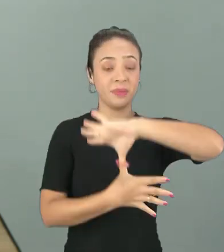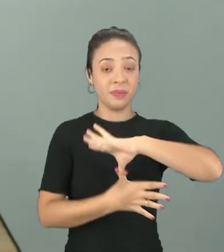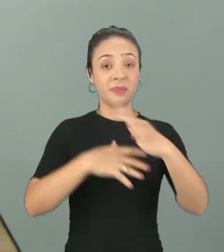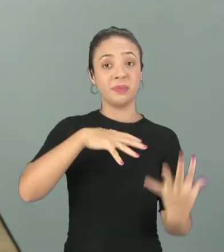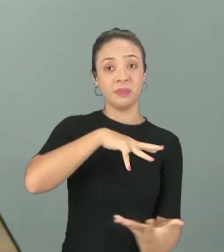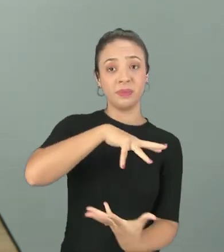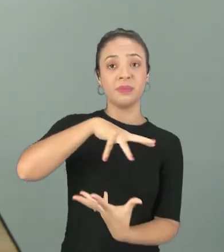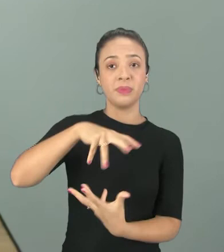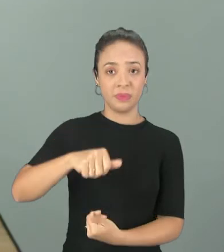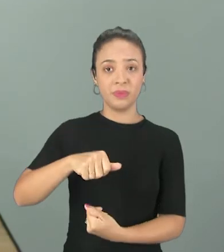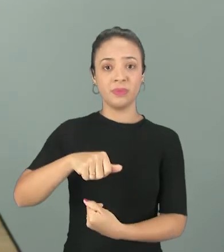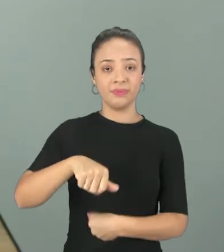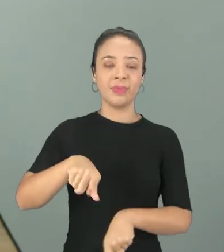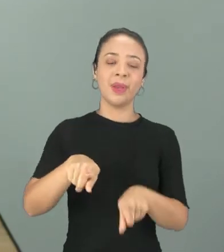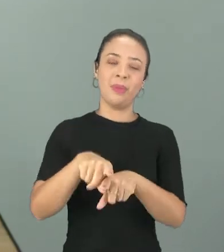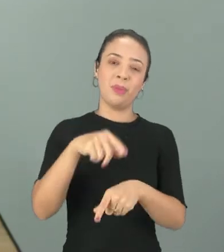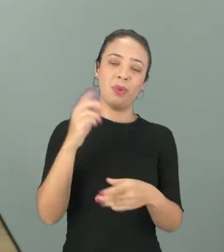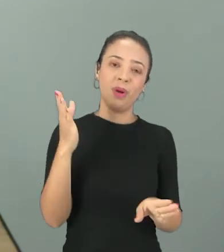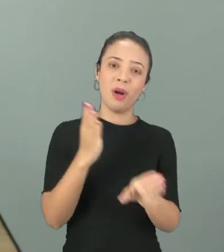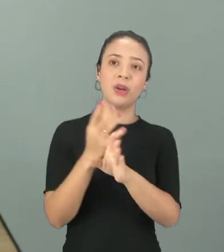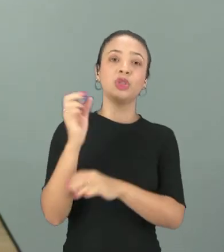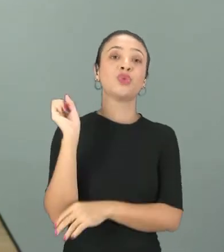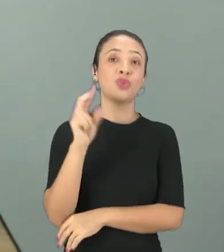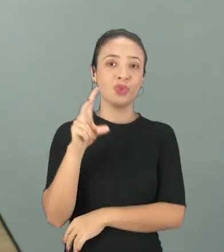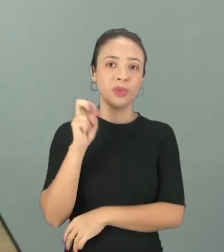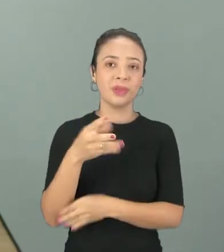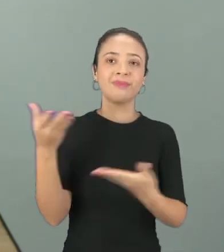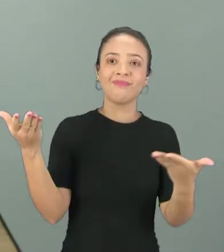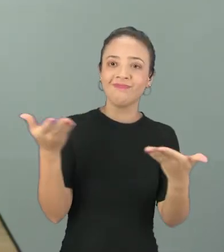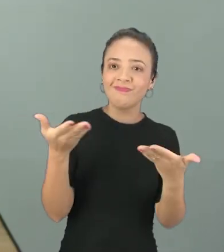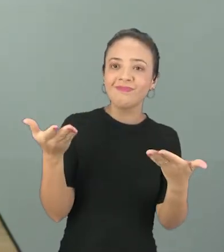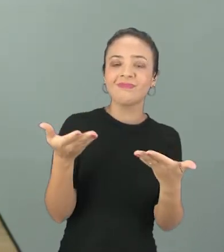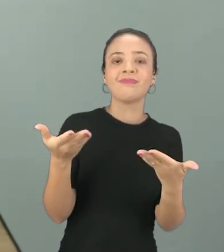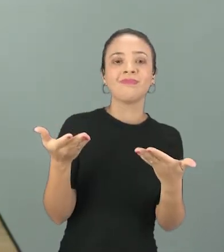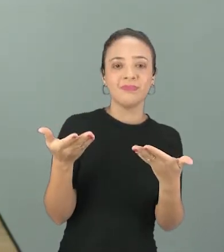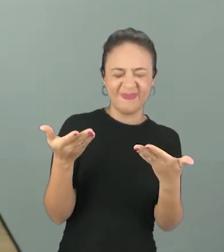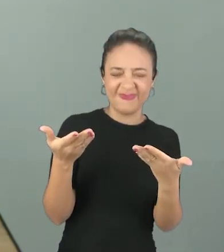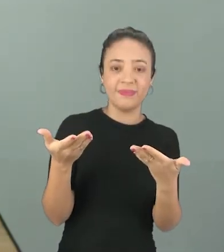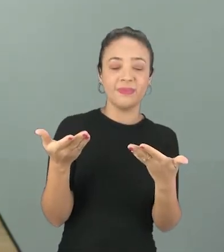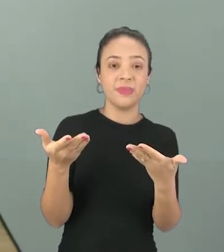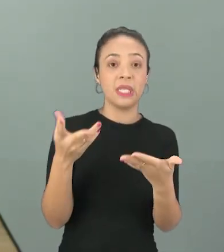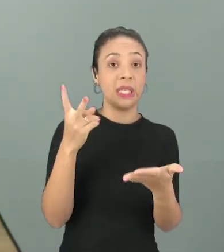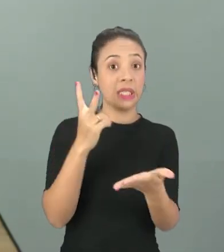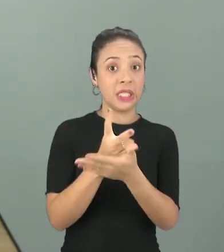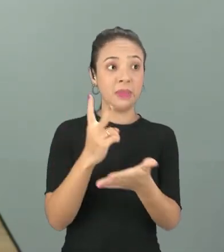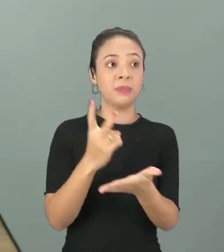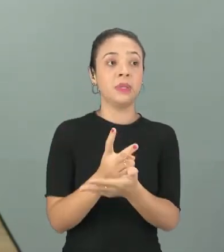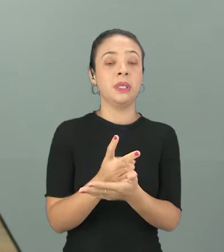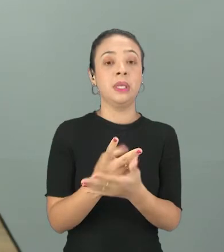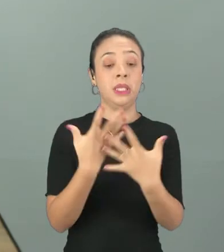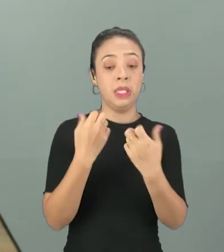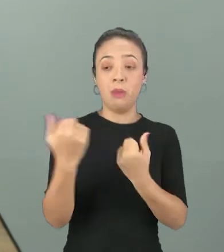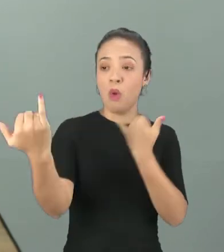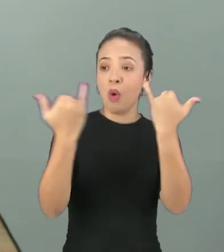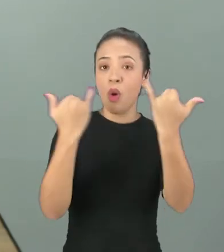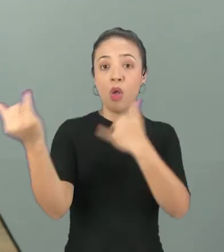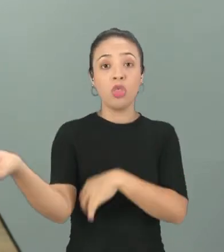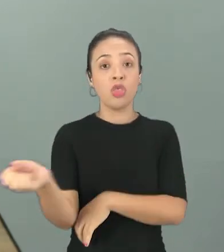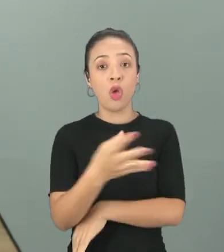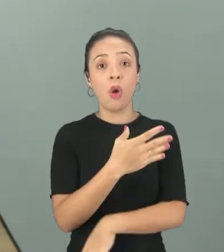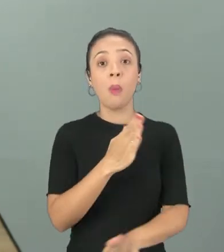que e esse vírus que está acontecendo atualmente, nós estamos sempre atualizados